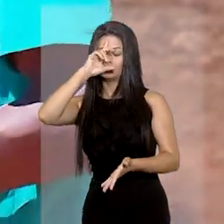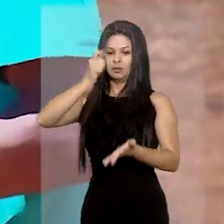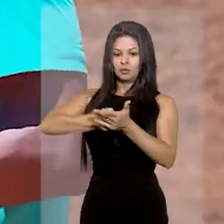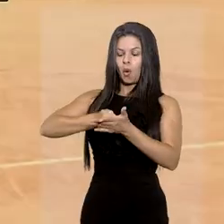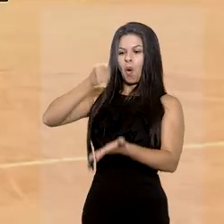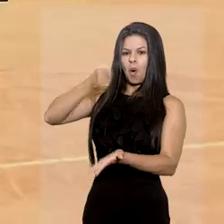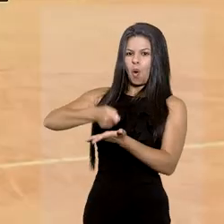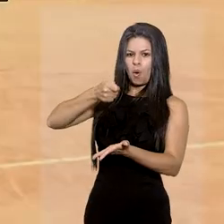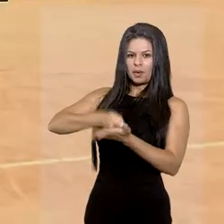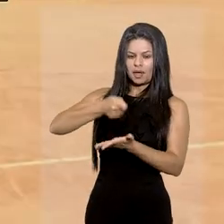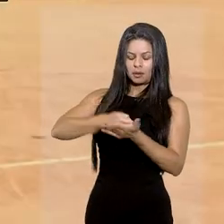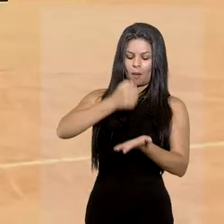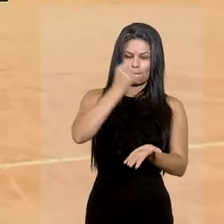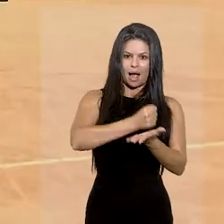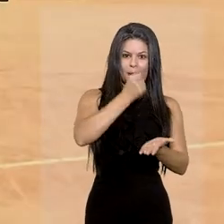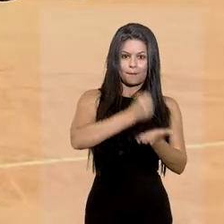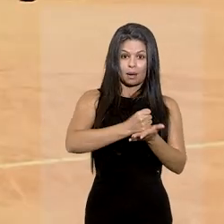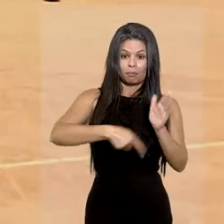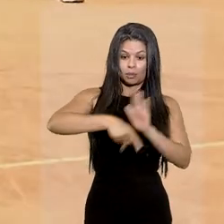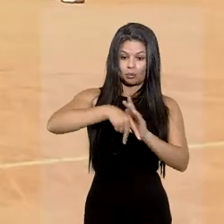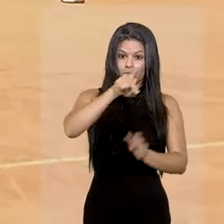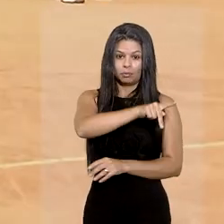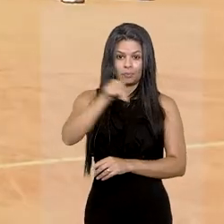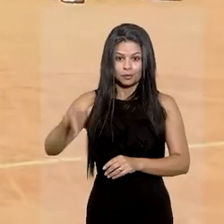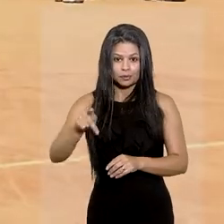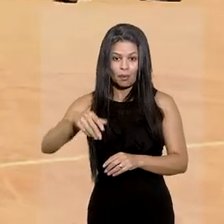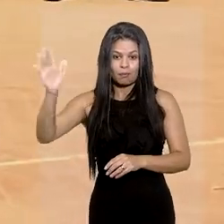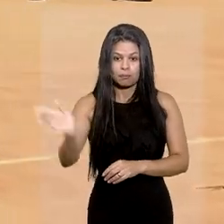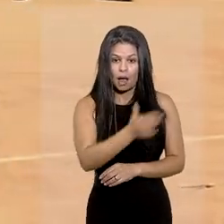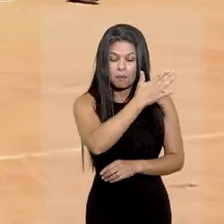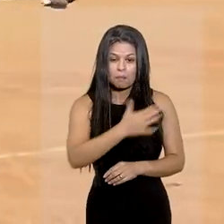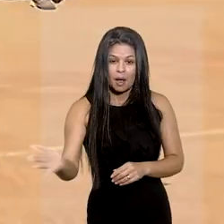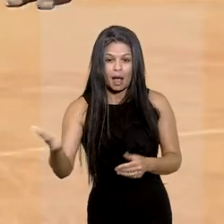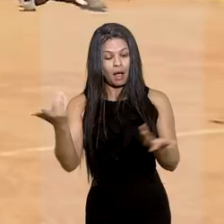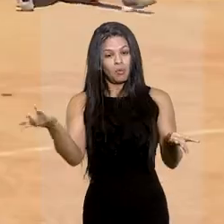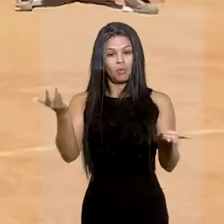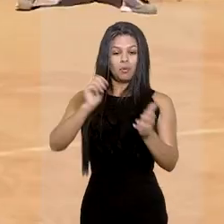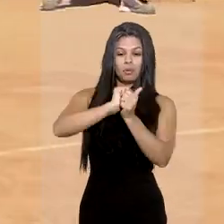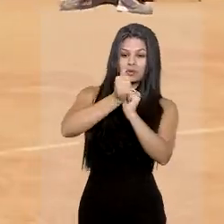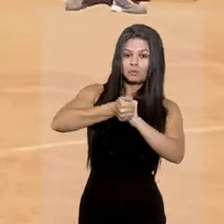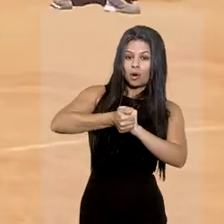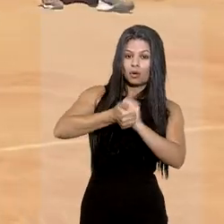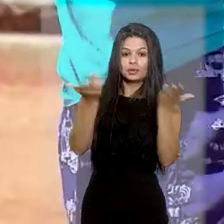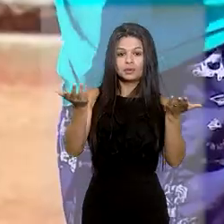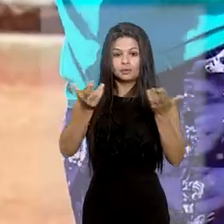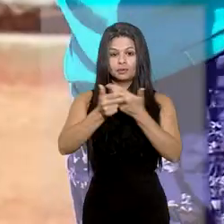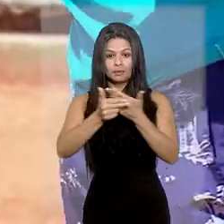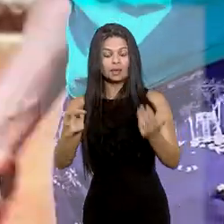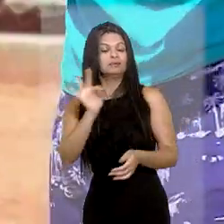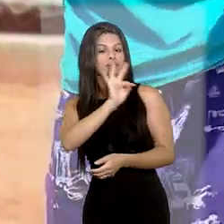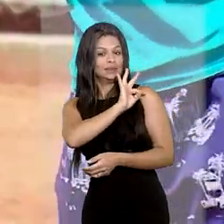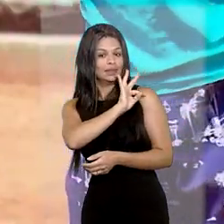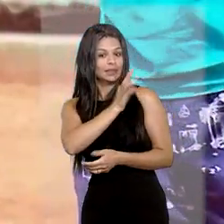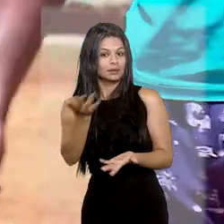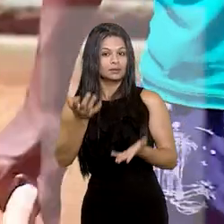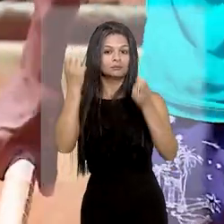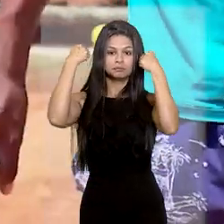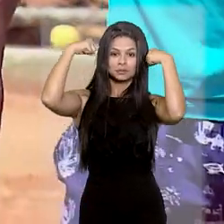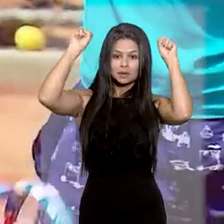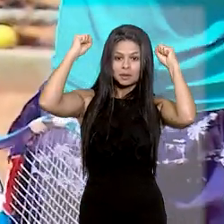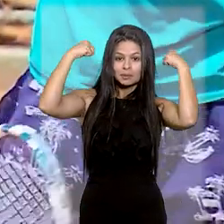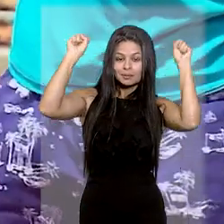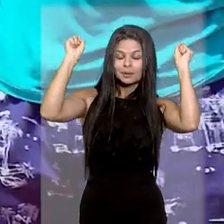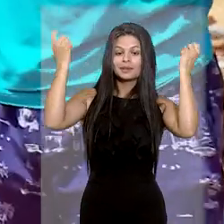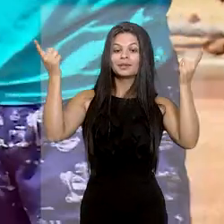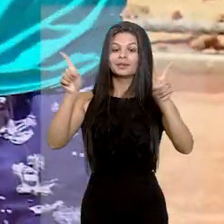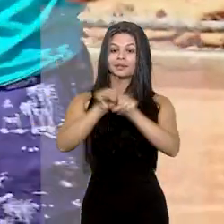é obrigatório o registro de professores instrutores técnicos ou treinadores de tênis no Conselho Regional de Educação Física